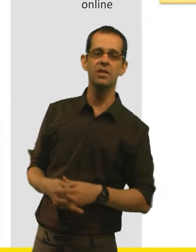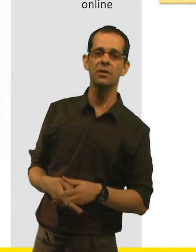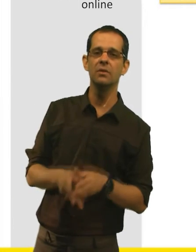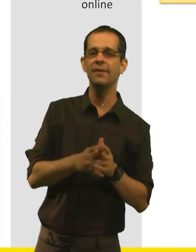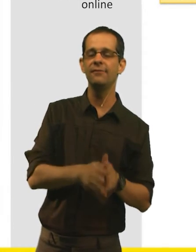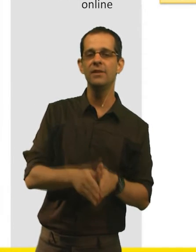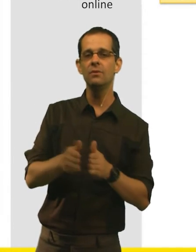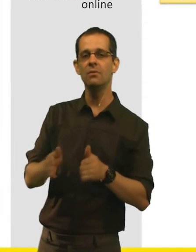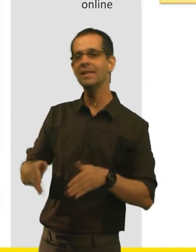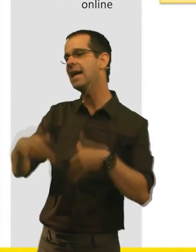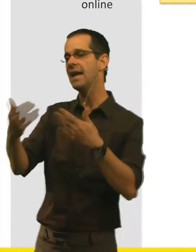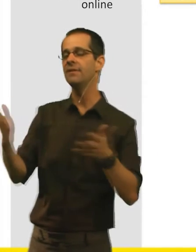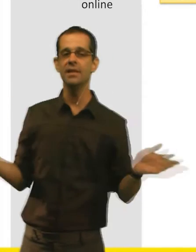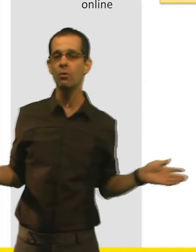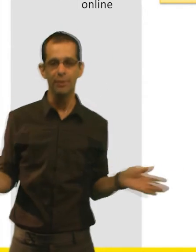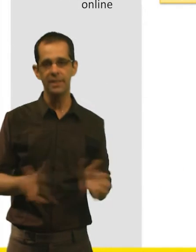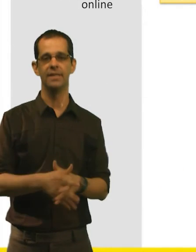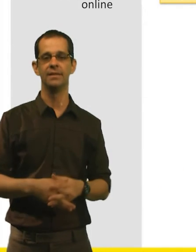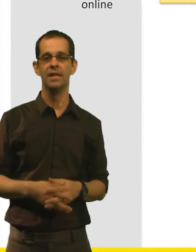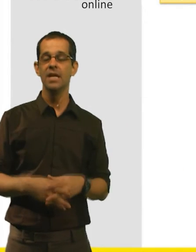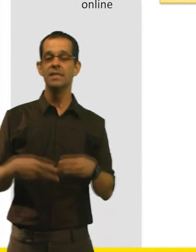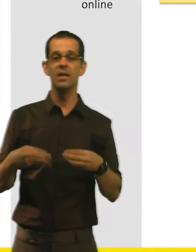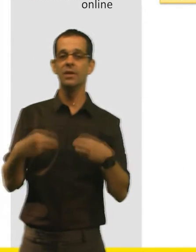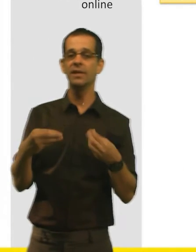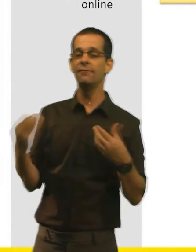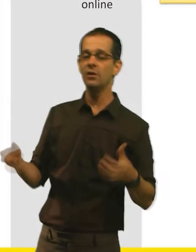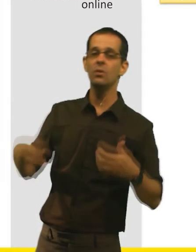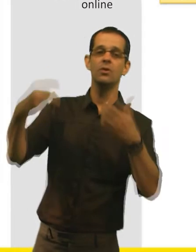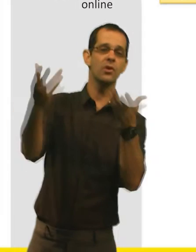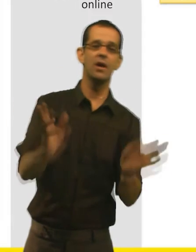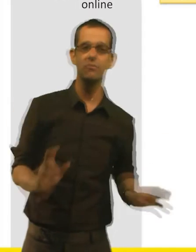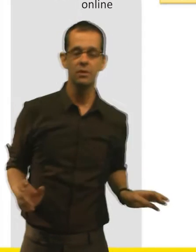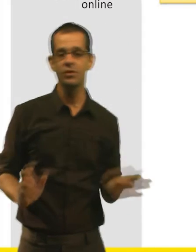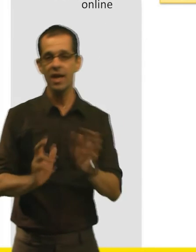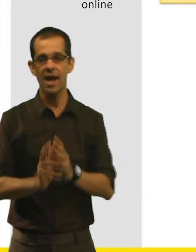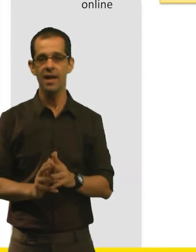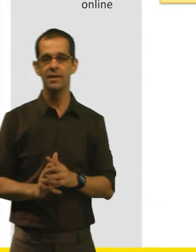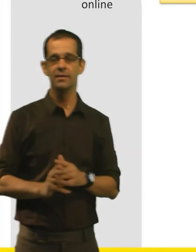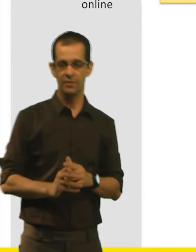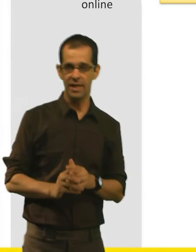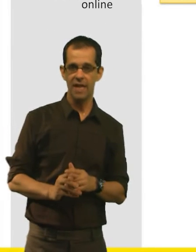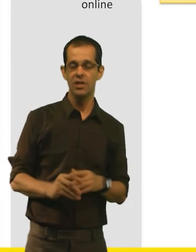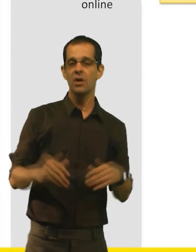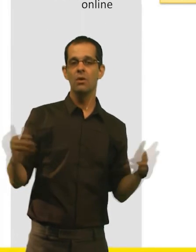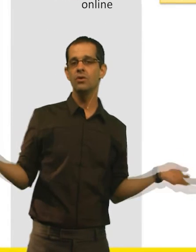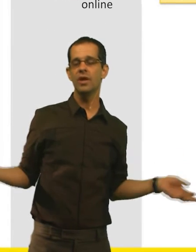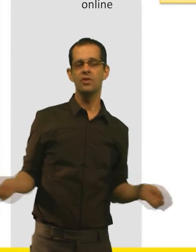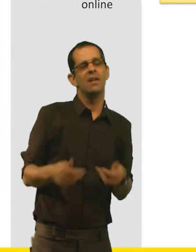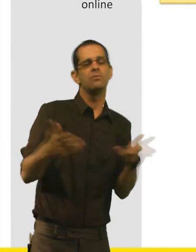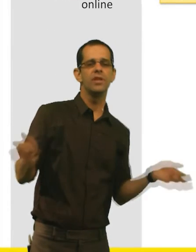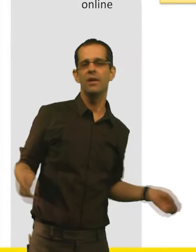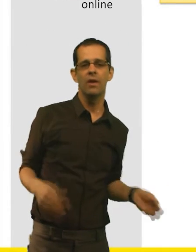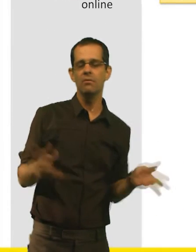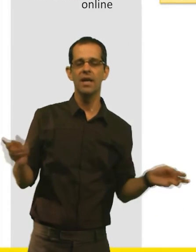motivação se eu não defino uma tarefa a ser cumprida. Se eu não defino onde eu quero chegar, não é verdade? Onde eu quero